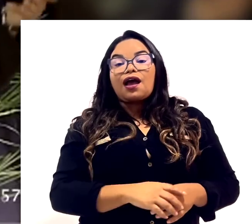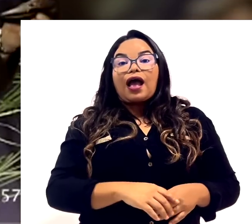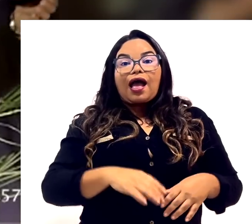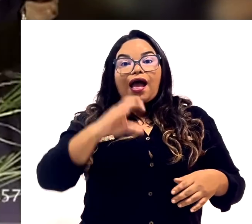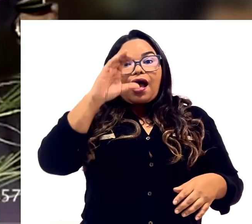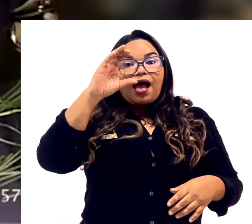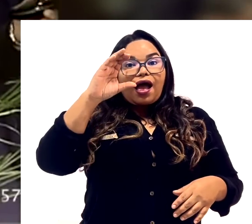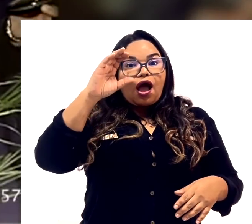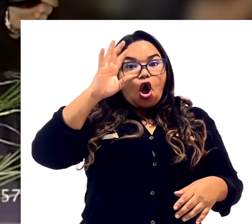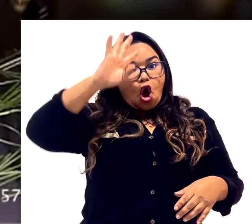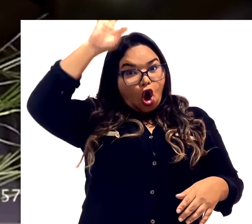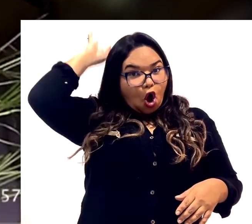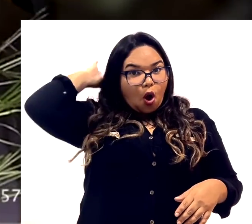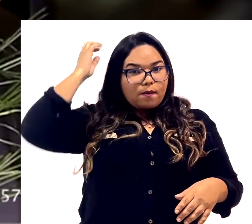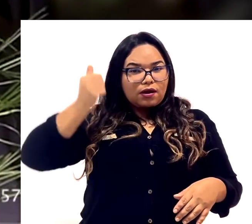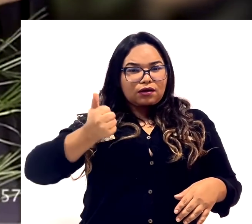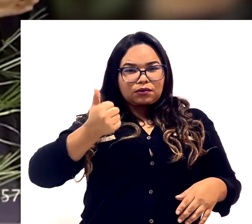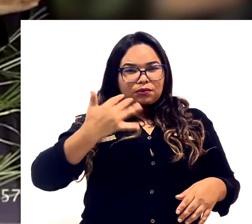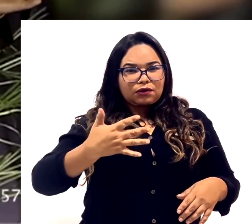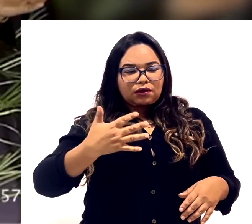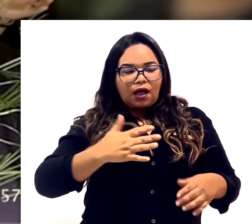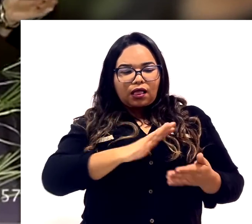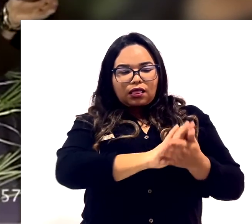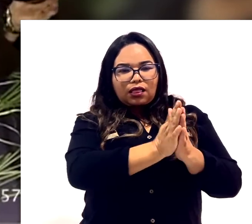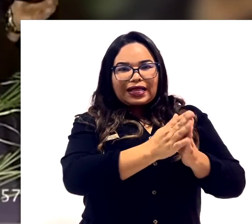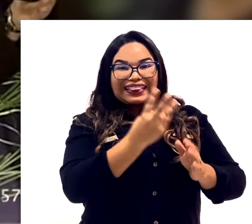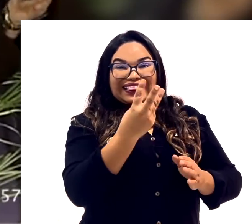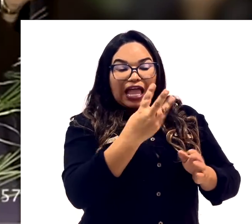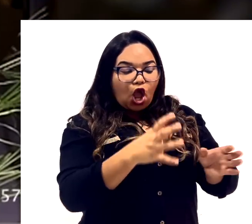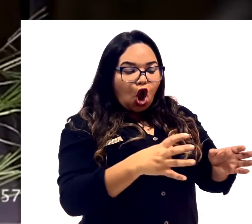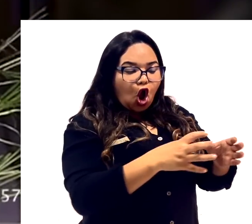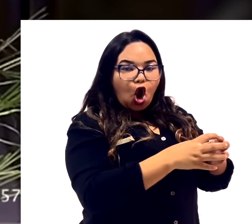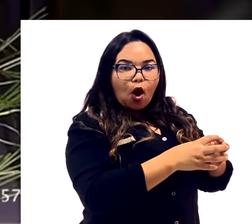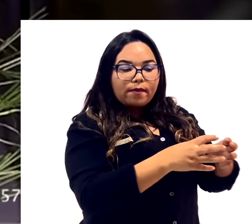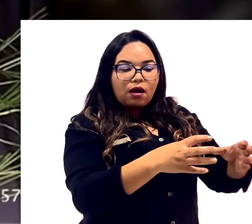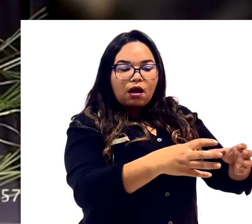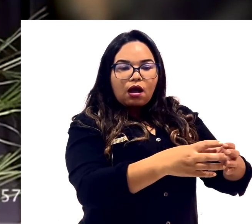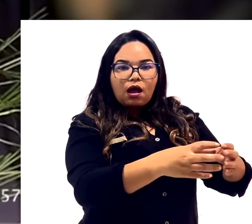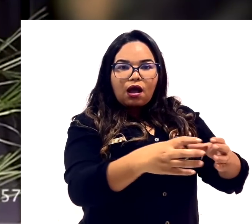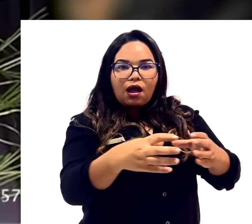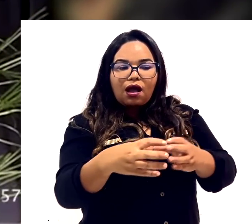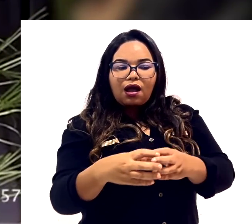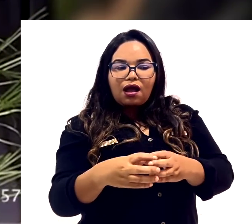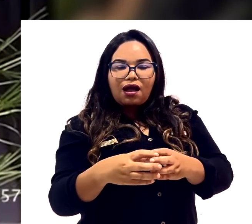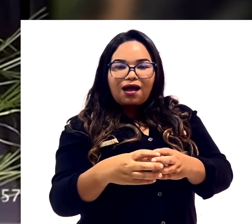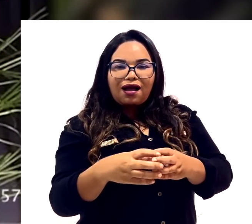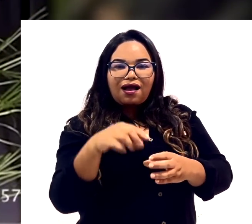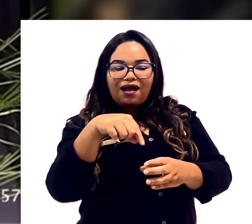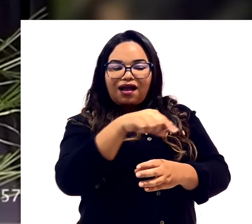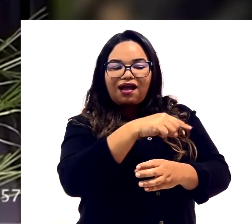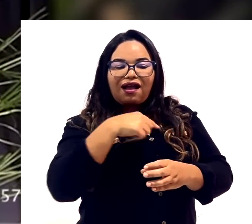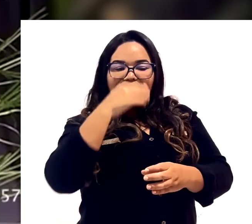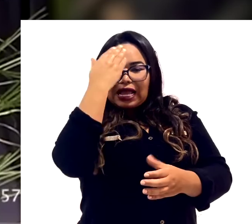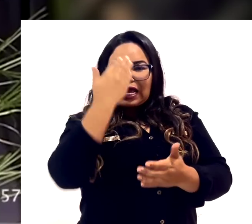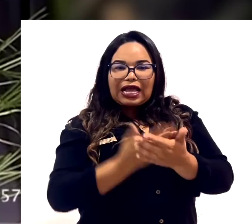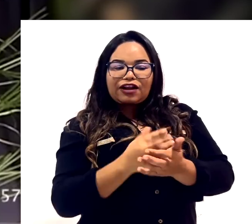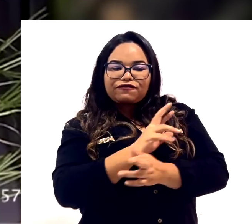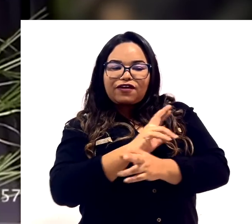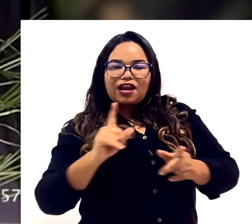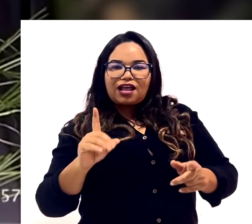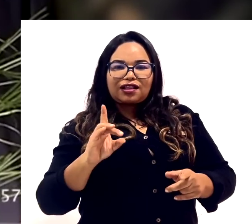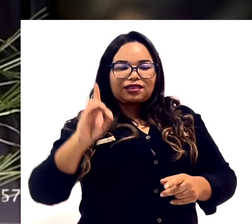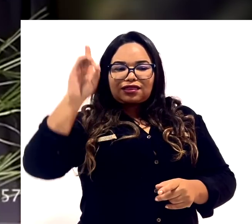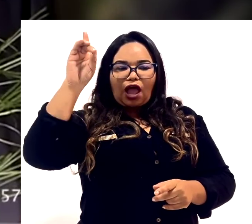3 foram arrancados porque eram arianos, que eles não acreditavam que Cristo fosse Deus, que é um dos ensinamentos de Roma.